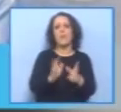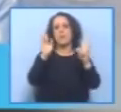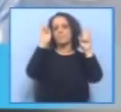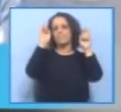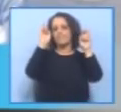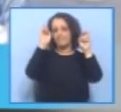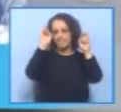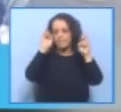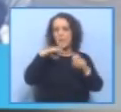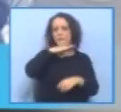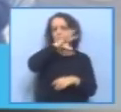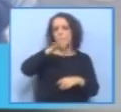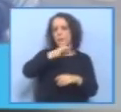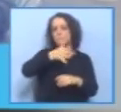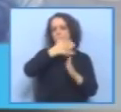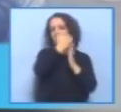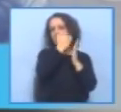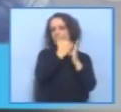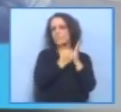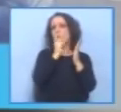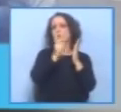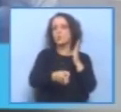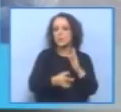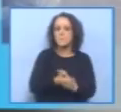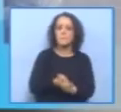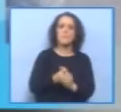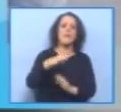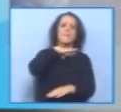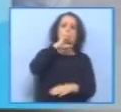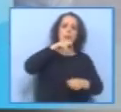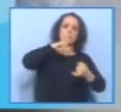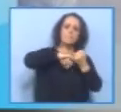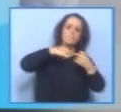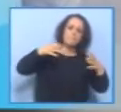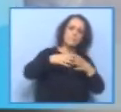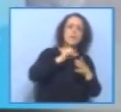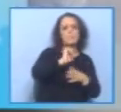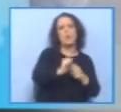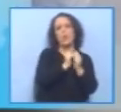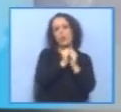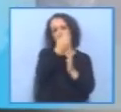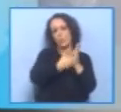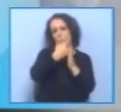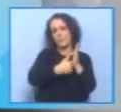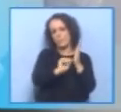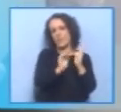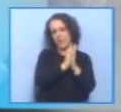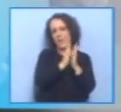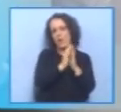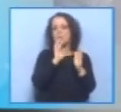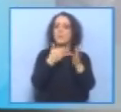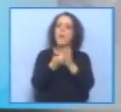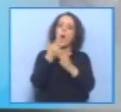Evangelho da família, sei lá, familiares consórcio, que são documentos da Igreja, também ajudam a aprofundar o